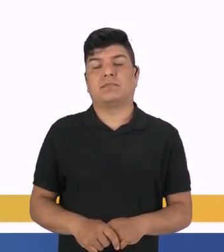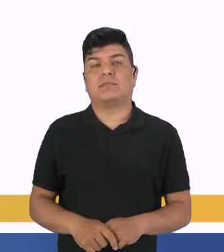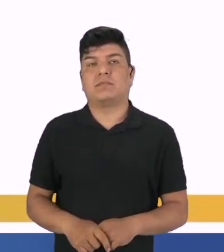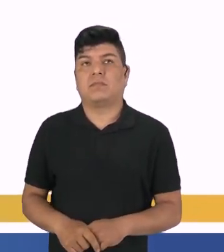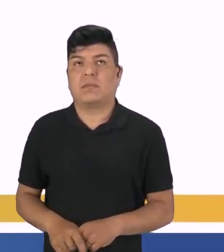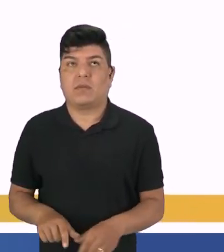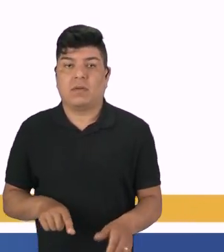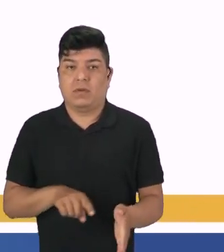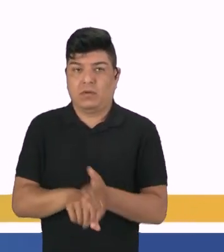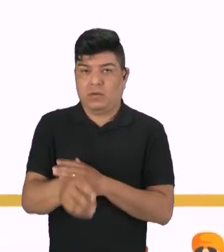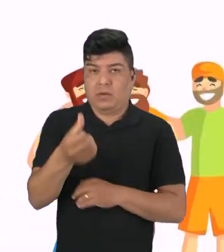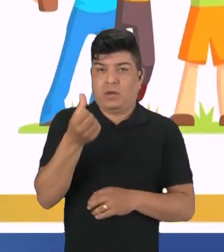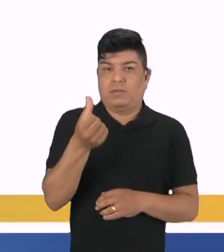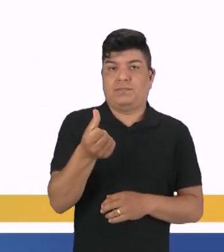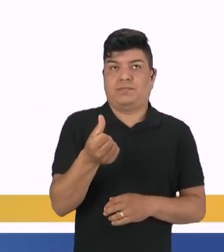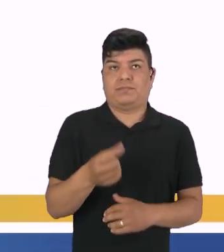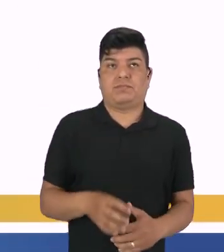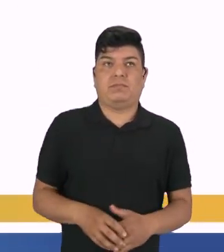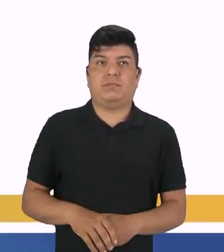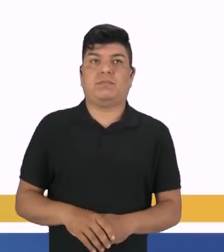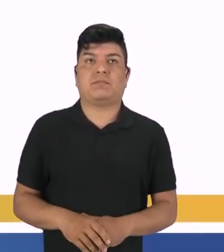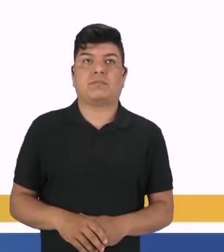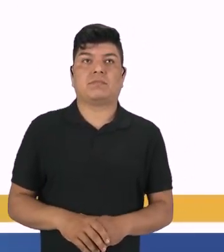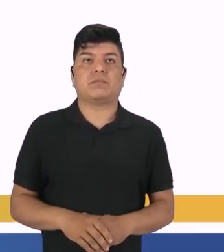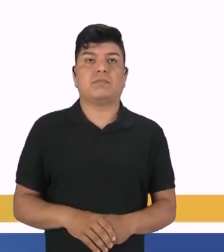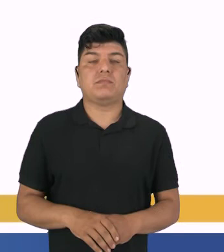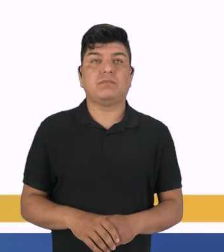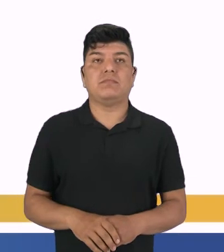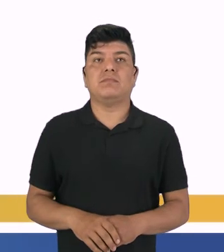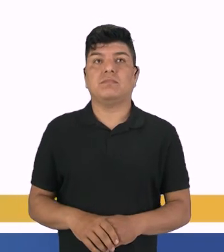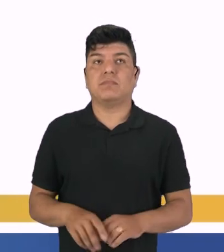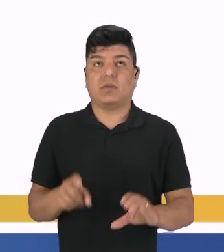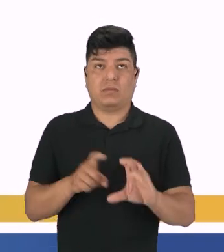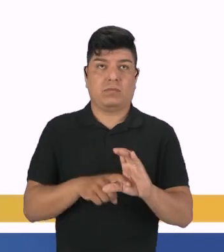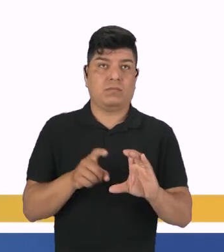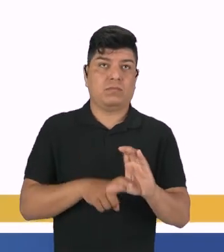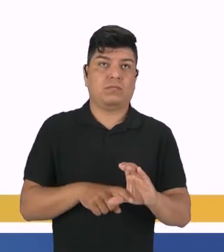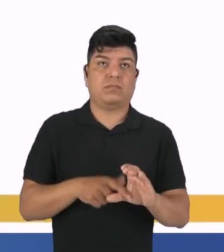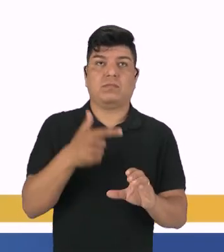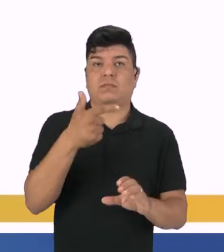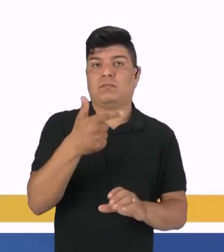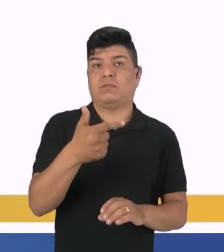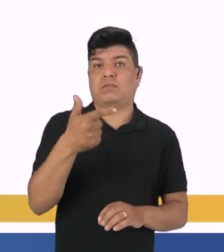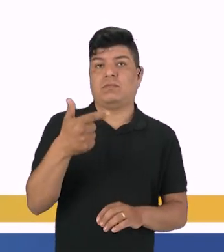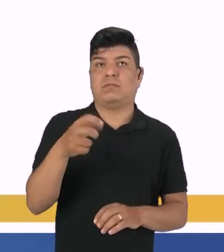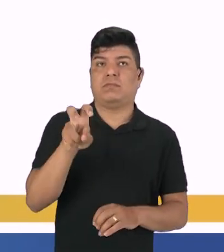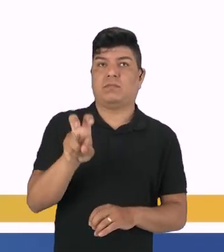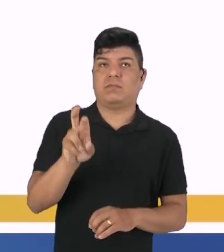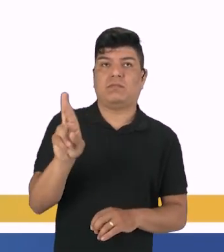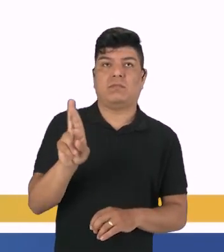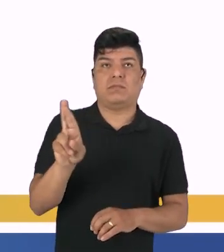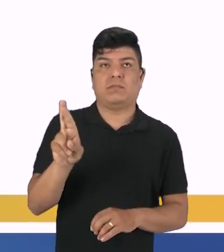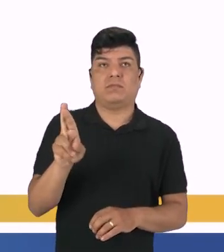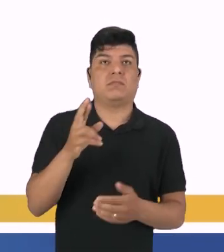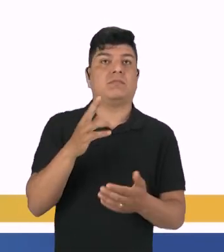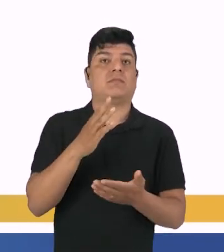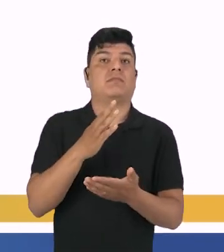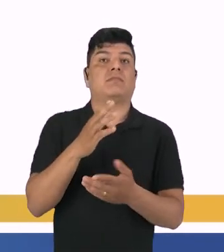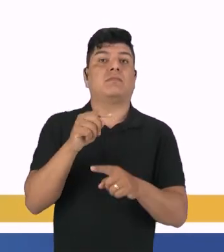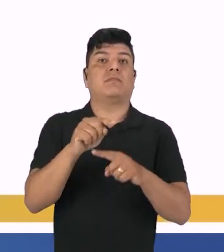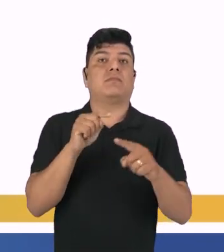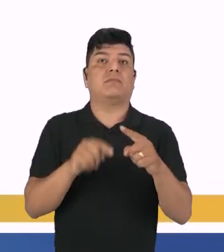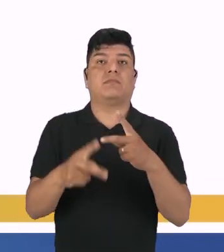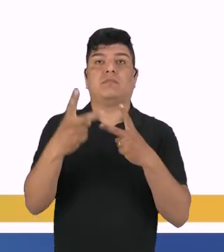Próximo. Situação problema 6. O enunciado dela me diz: uma conta de R$225 será